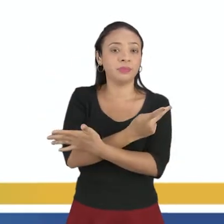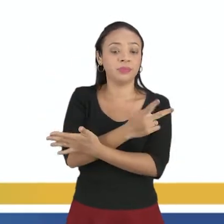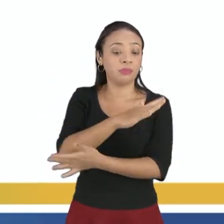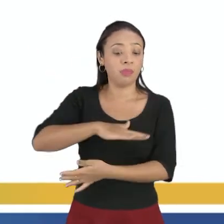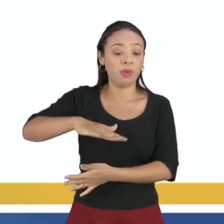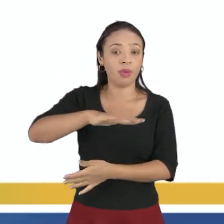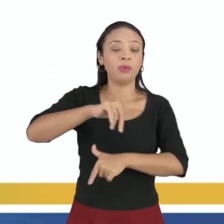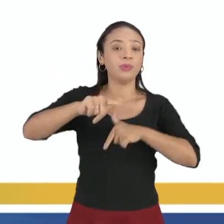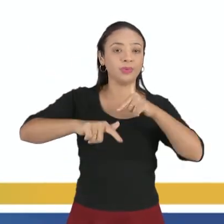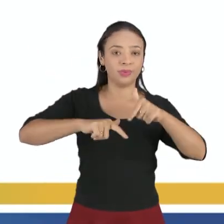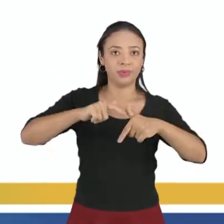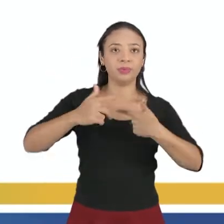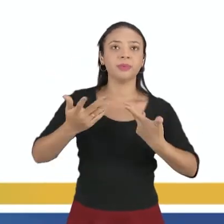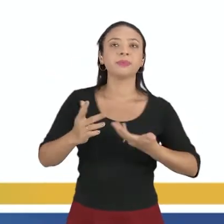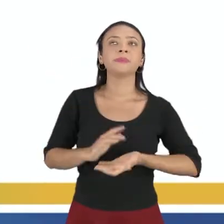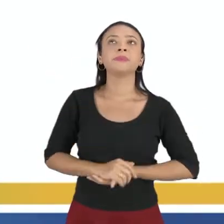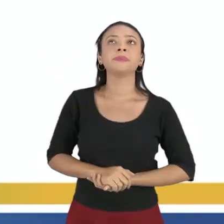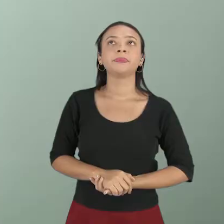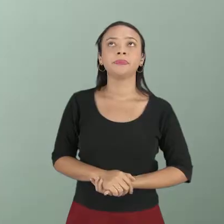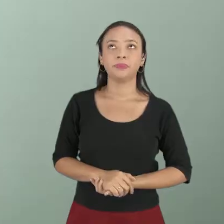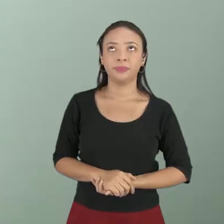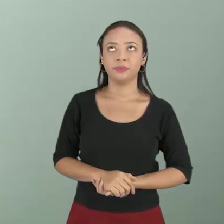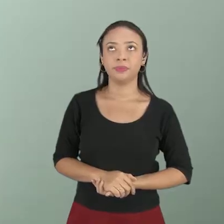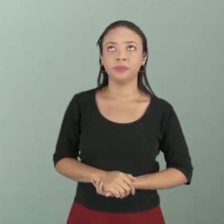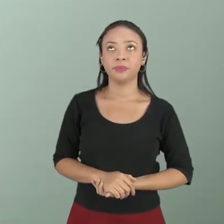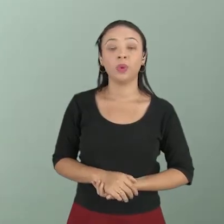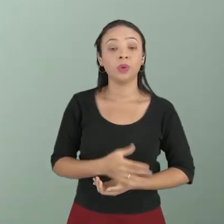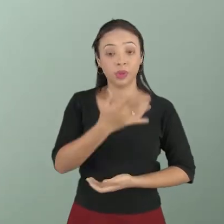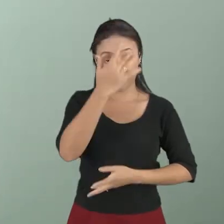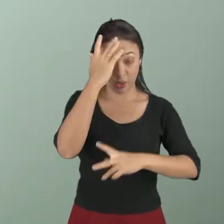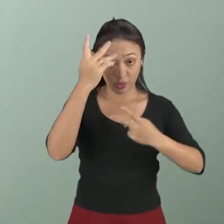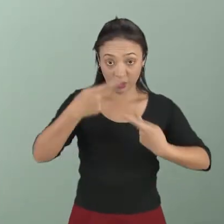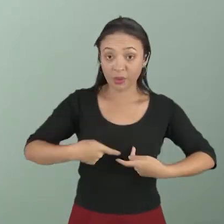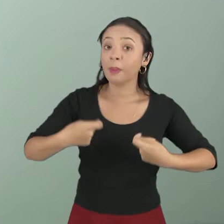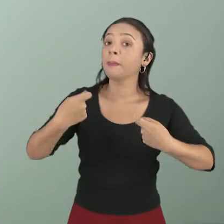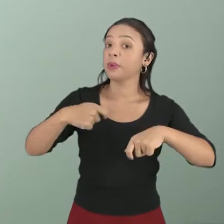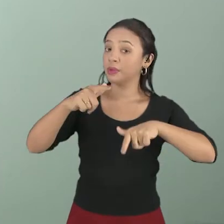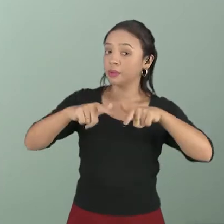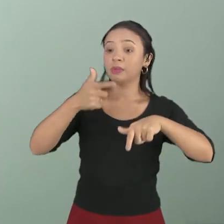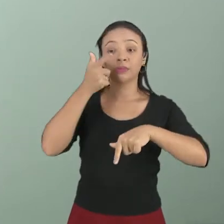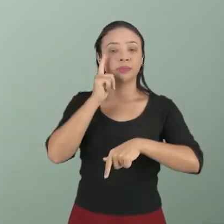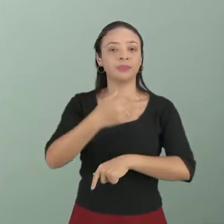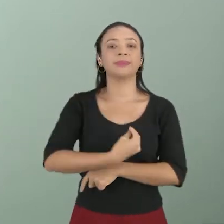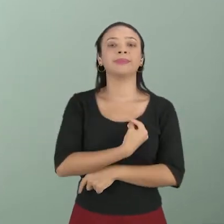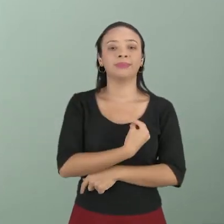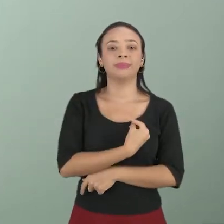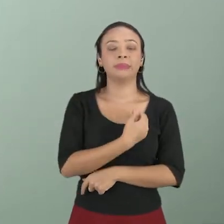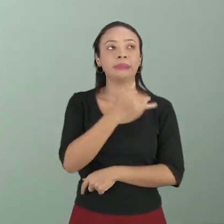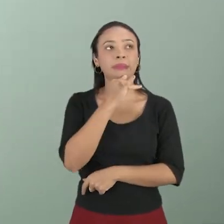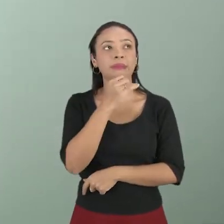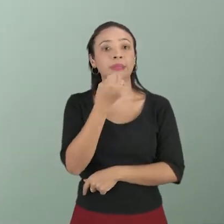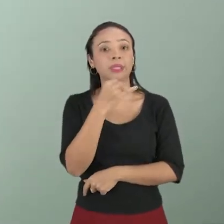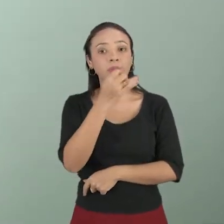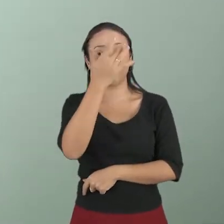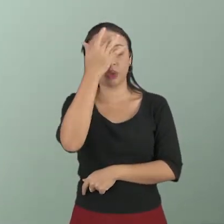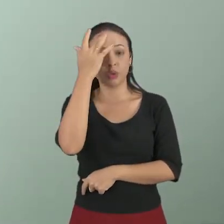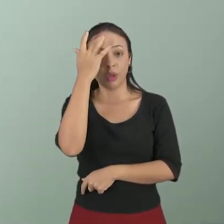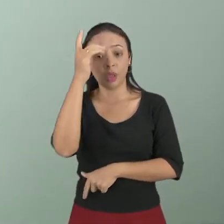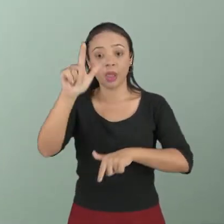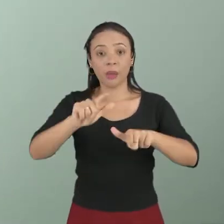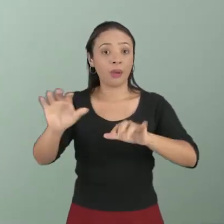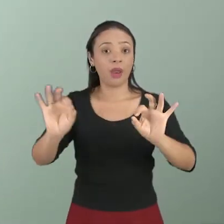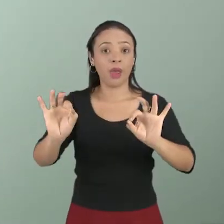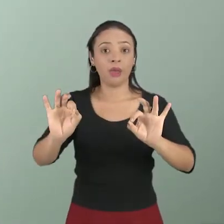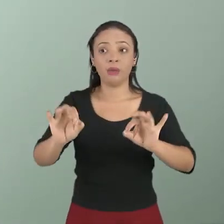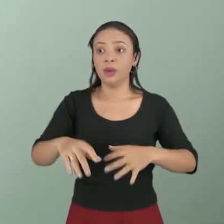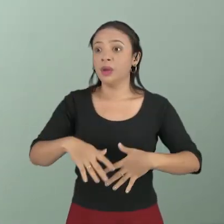trabalho. Então, o trabalho e o homem precisa do trabalho para sobreviver. É tanto que se uma pessoa ficar desempregada, ele fica